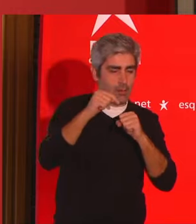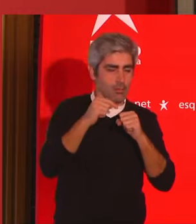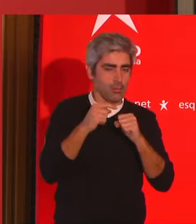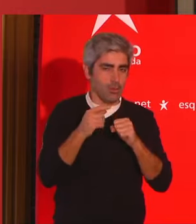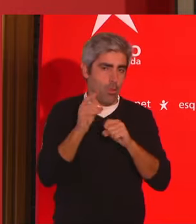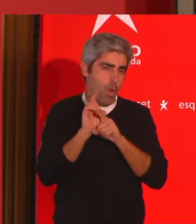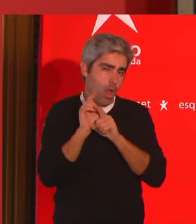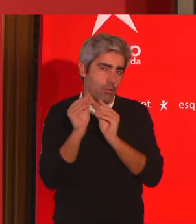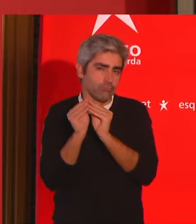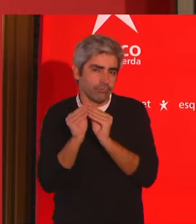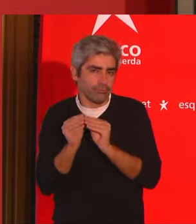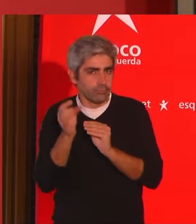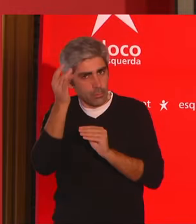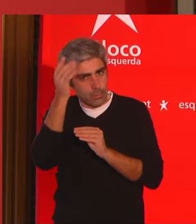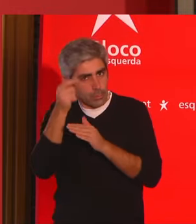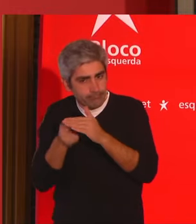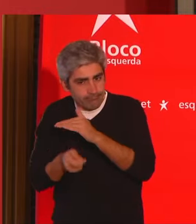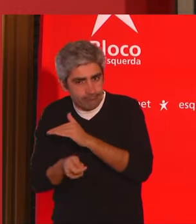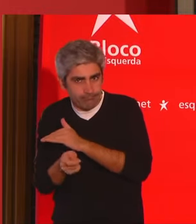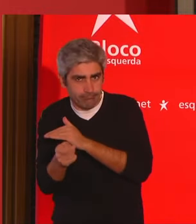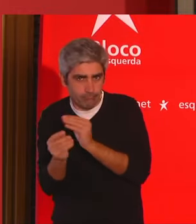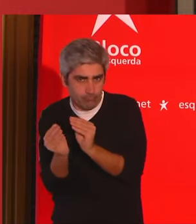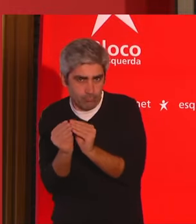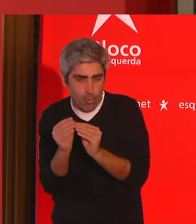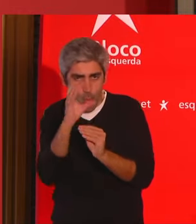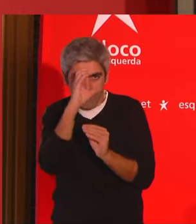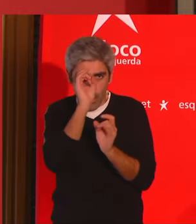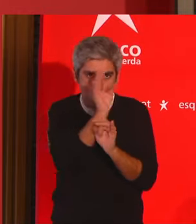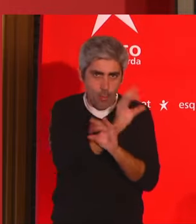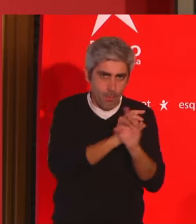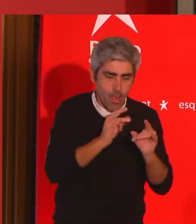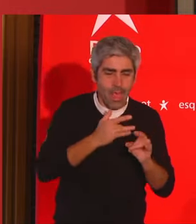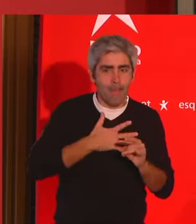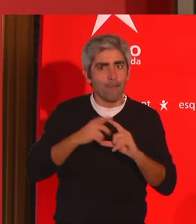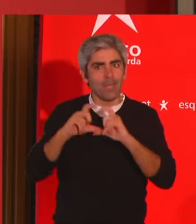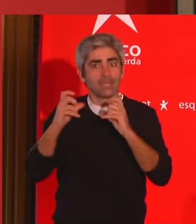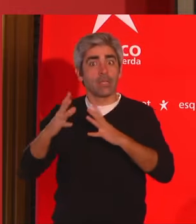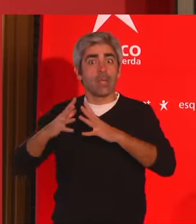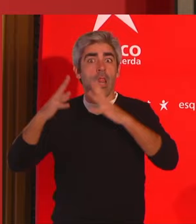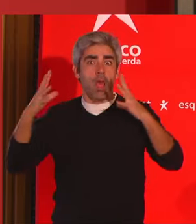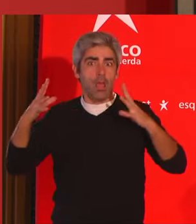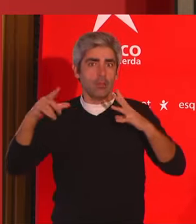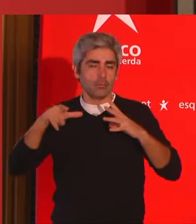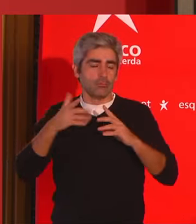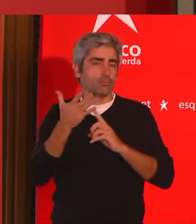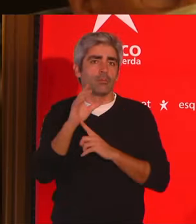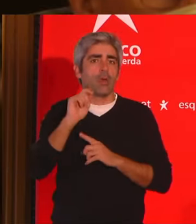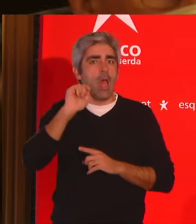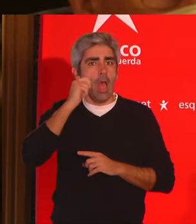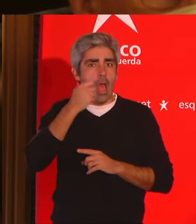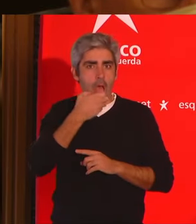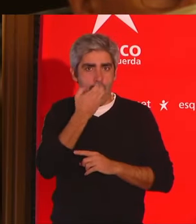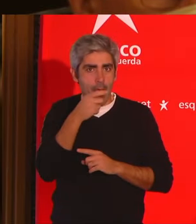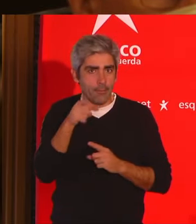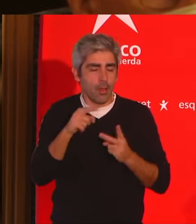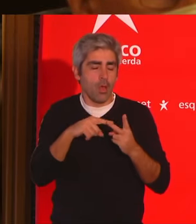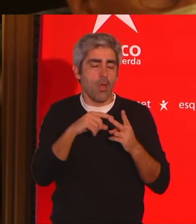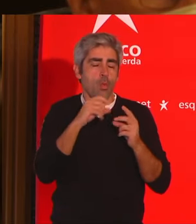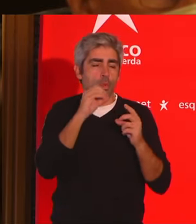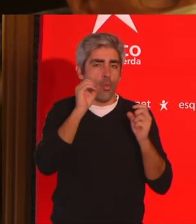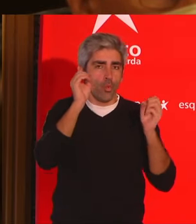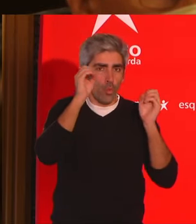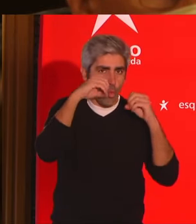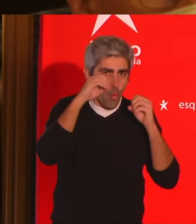nos acordos feitos por baixo da mesa pelos governos europeus com companhias multinacionais, tipo Apple, Google,